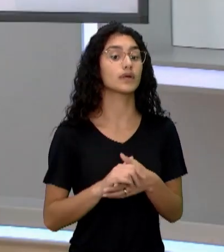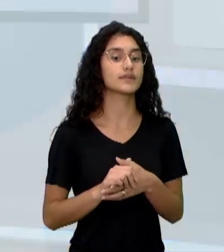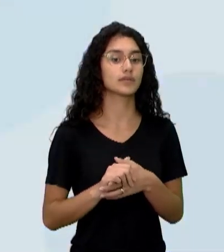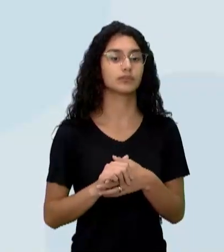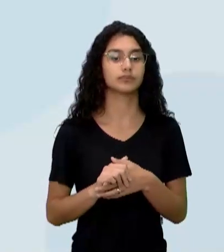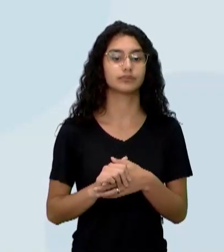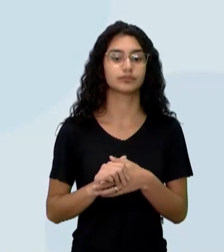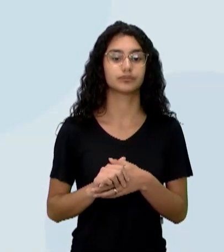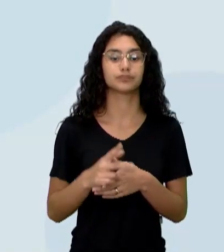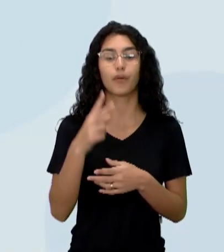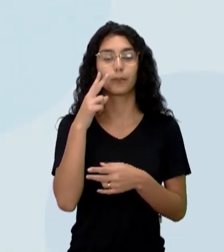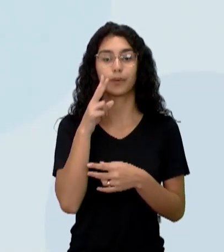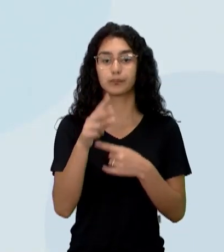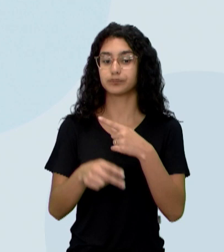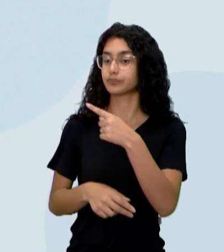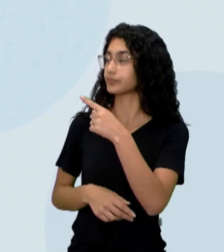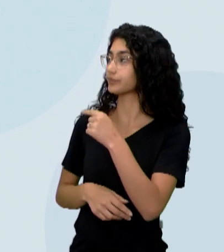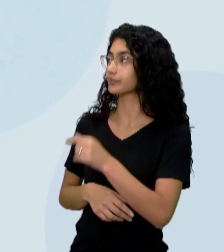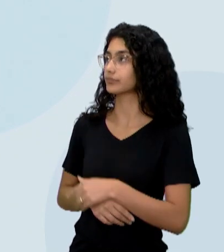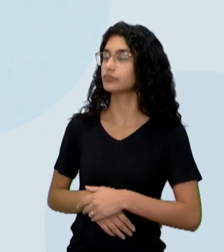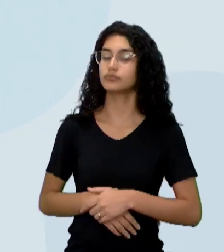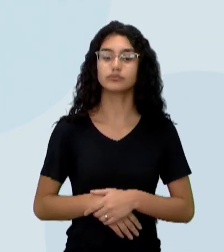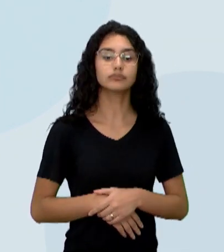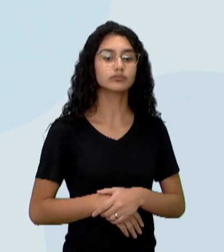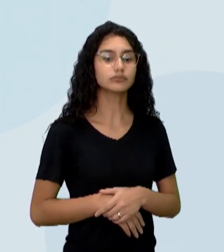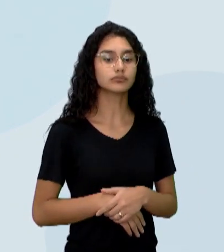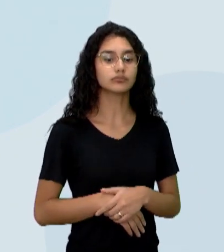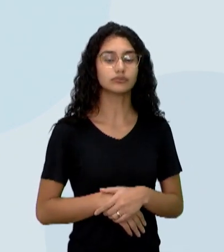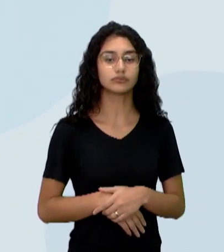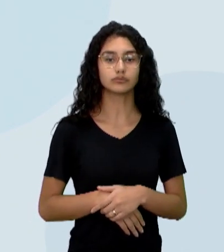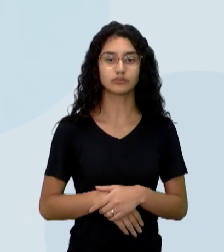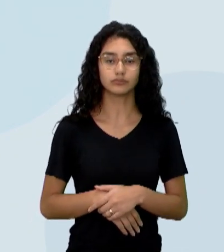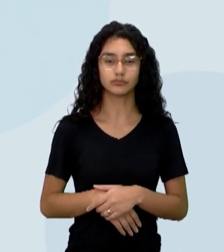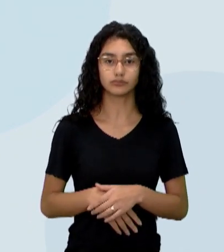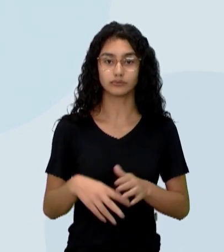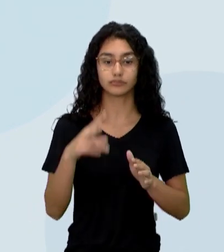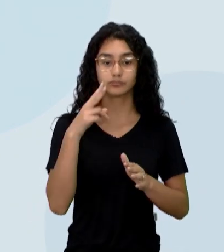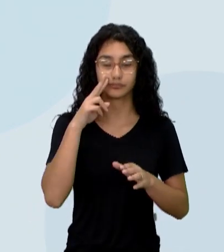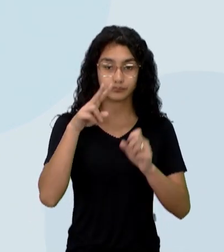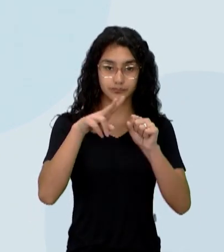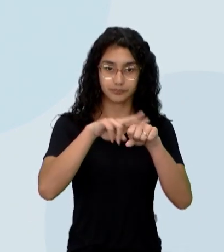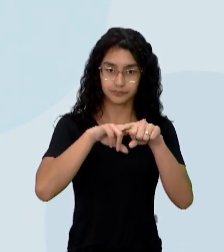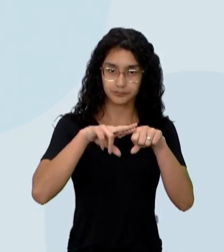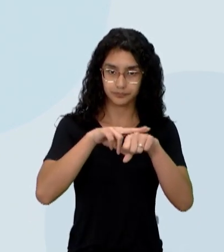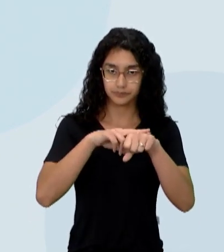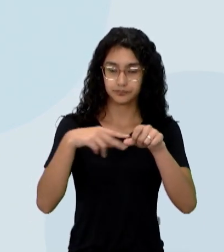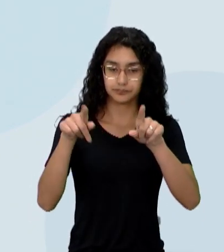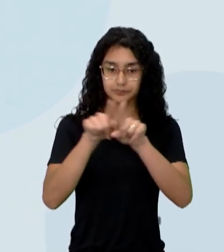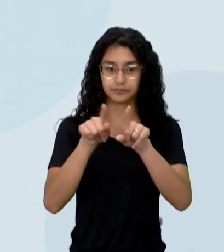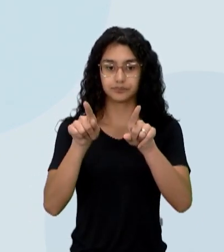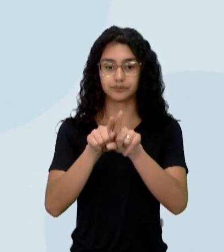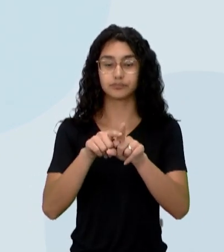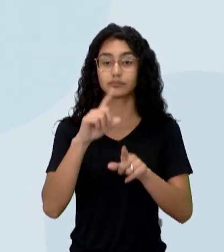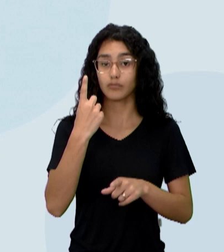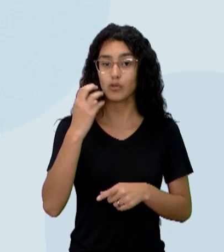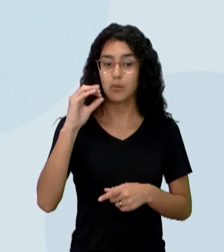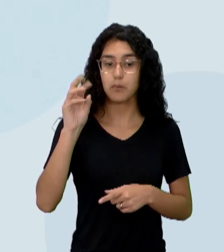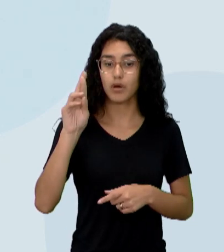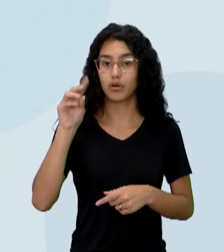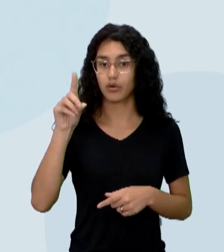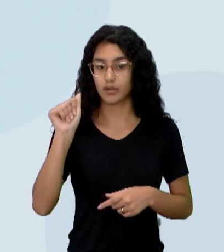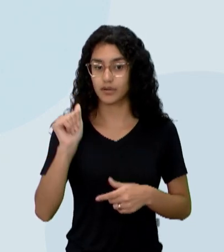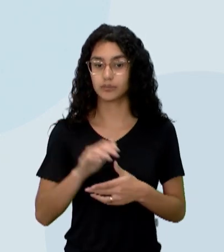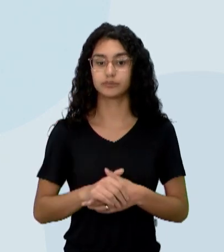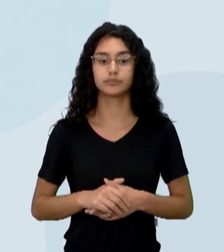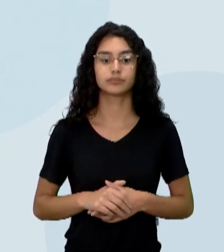apontadas aqui, ó. Dá uma olhadinha, eu vou apagar aqui esse raio e vou mostrar para você aqui em verde uma corda, ó. Isso daqui é uma